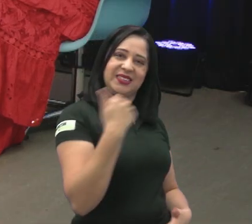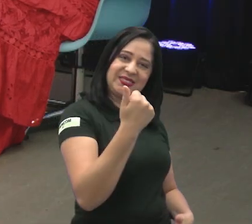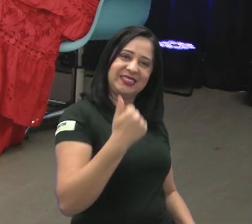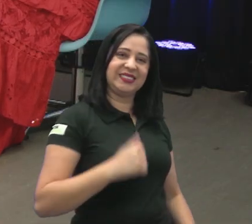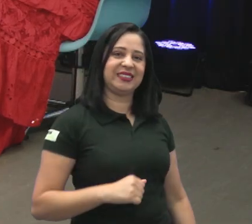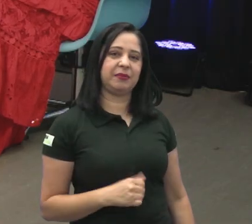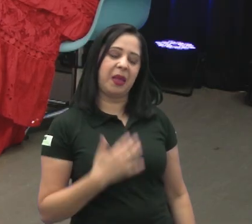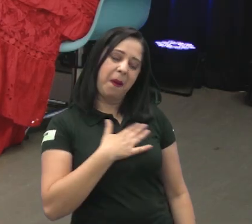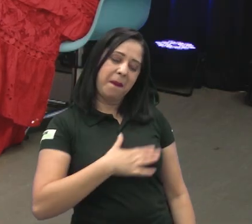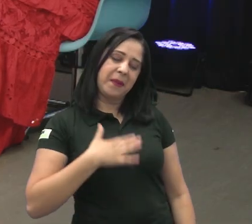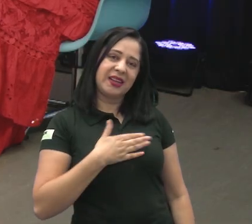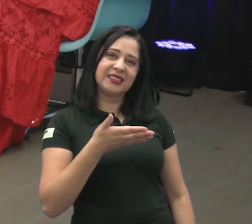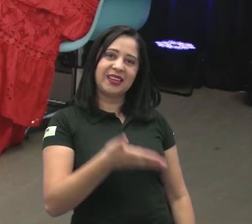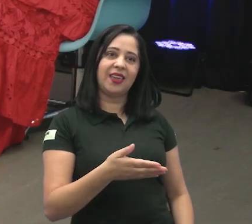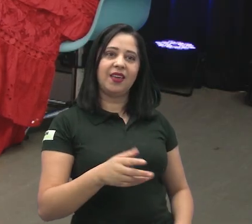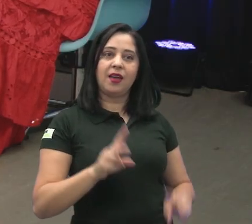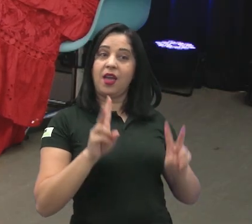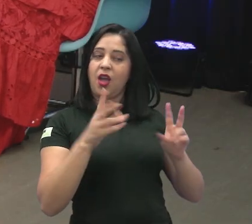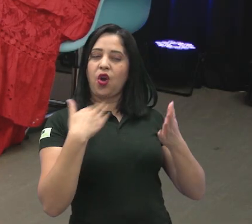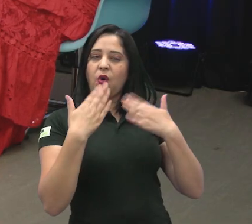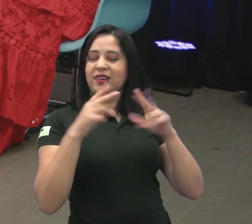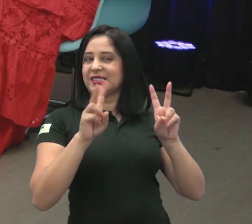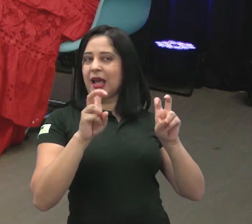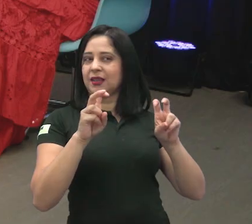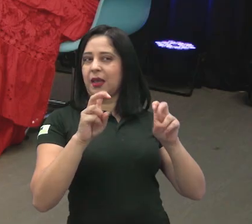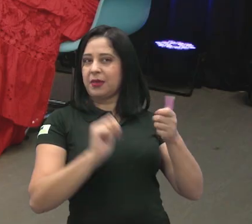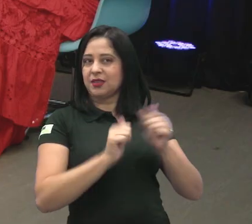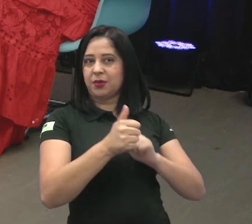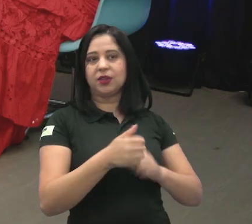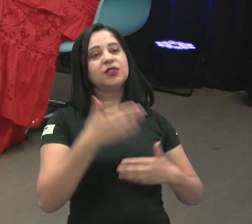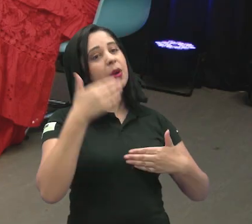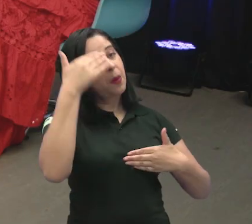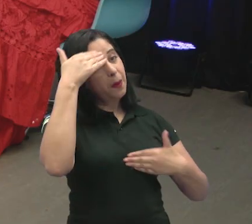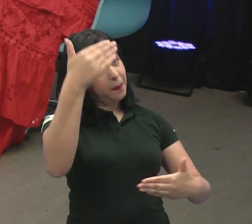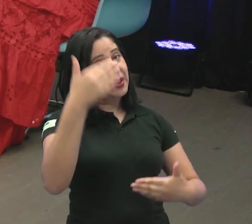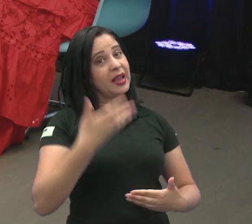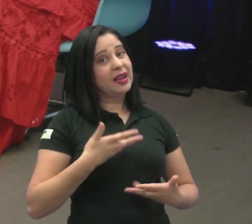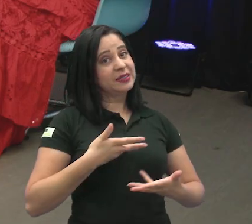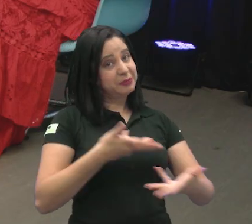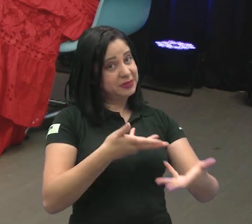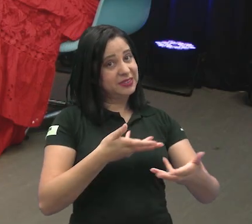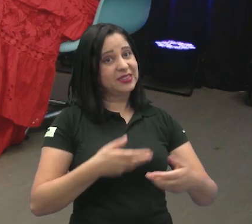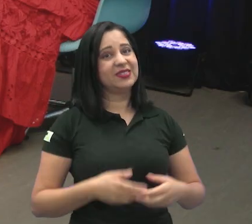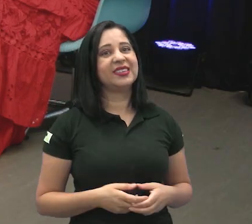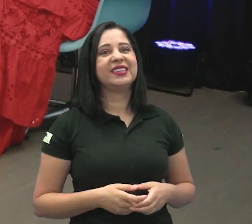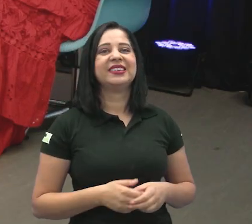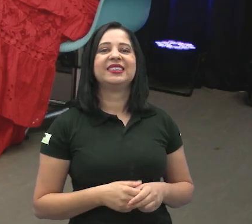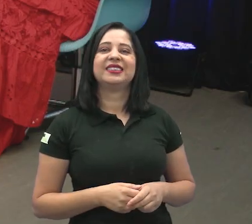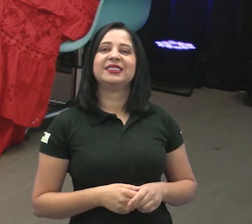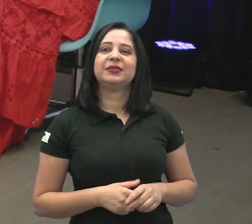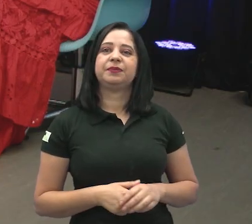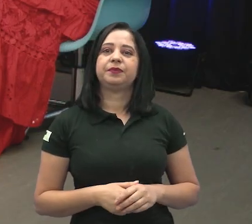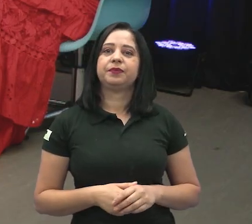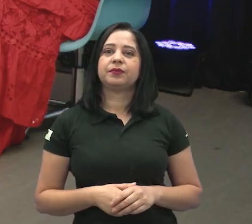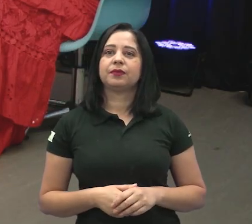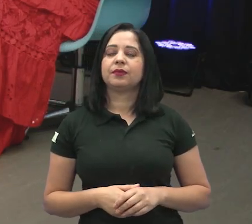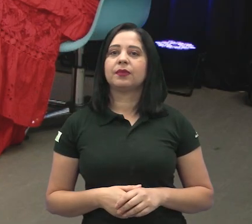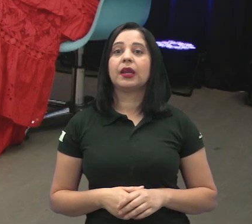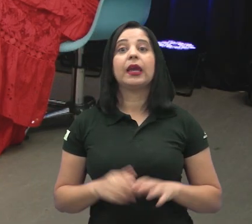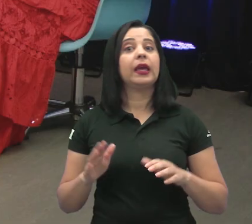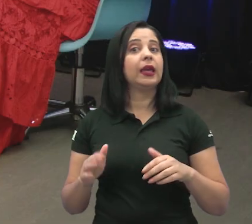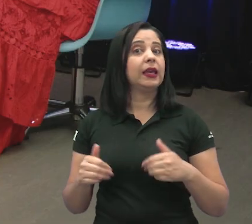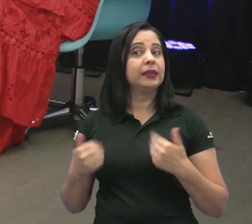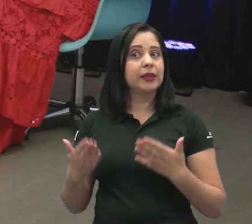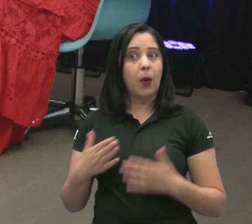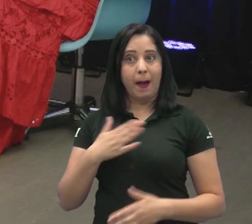aqui no Inspiração. Vamos falar de esporte. Obrigada, Pri, pelo convite, viu? Tá muito especial mesmo o programa. E eu tenho uma fanática lá